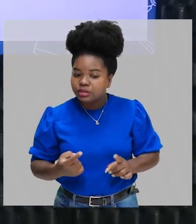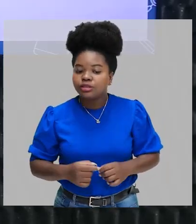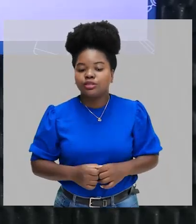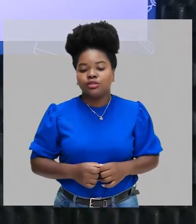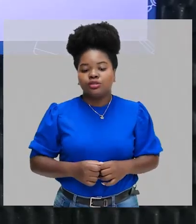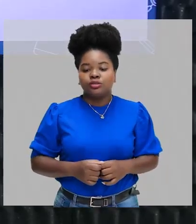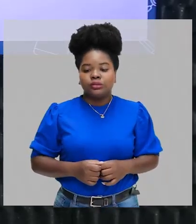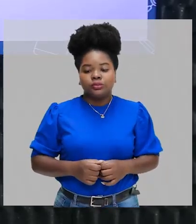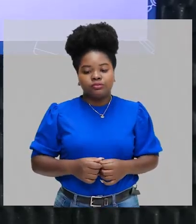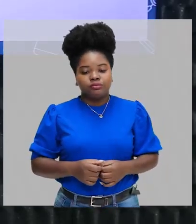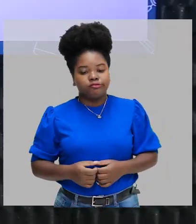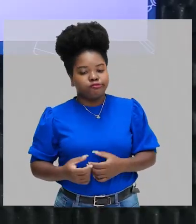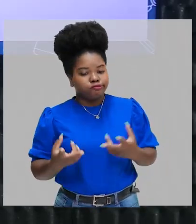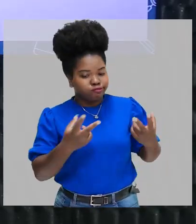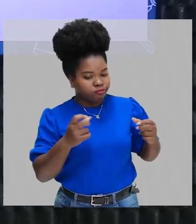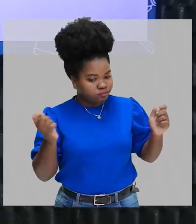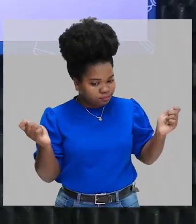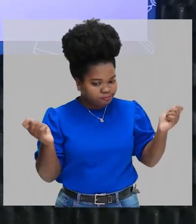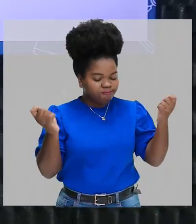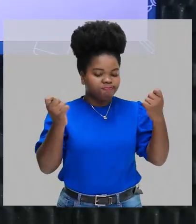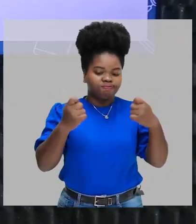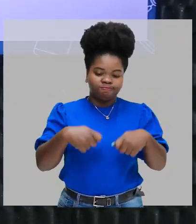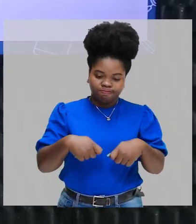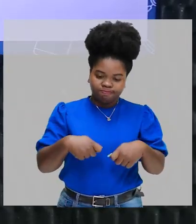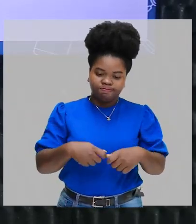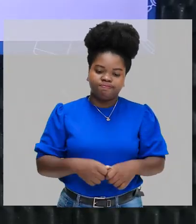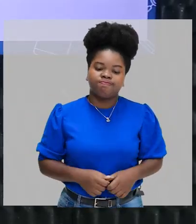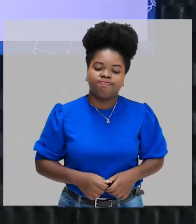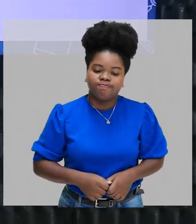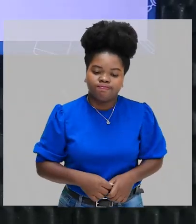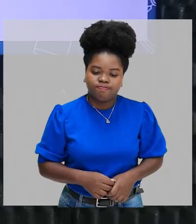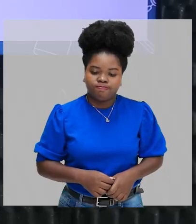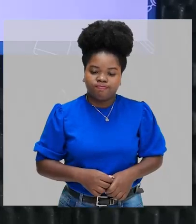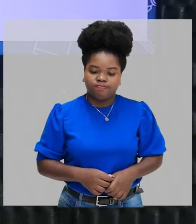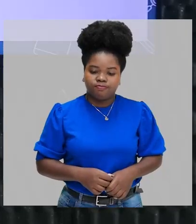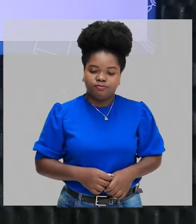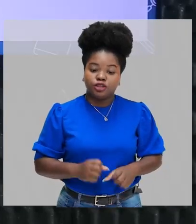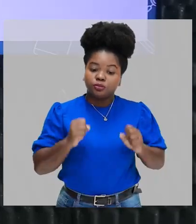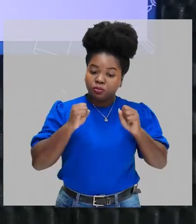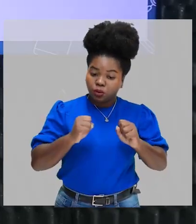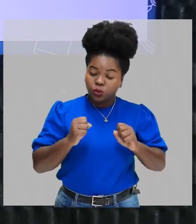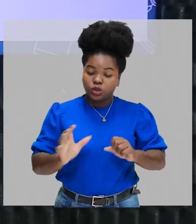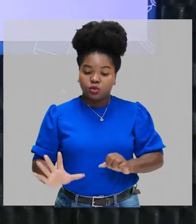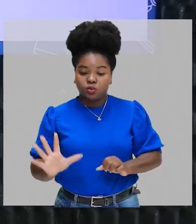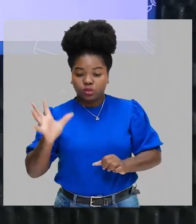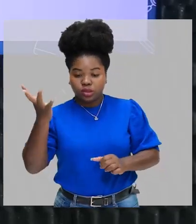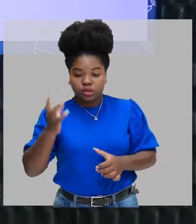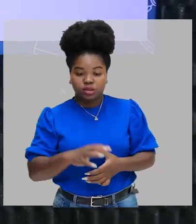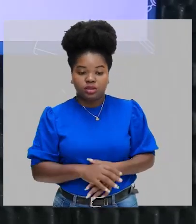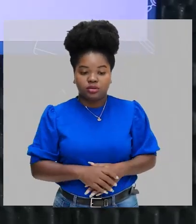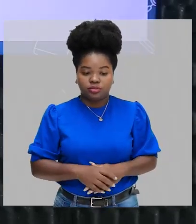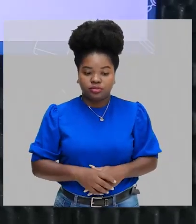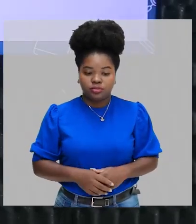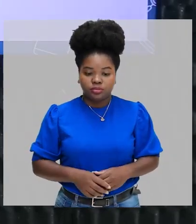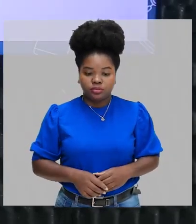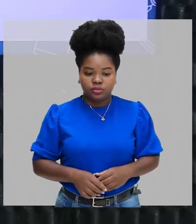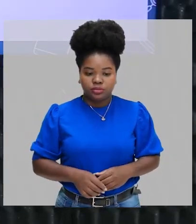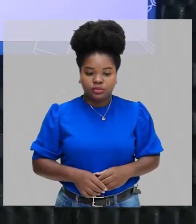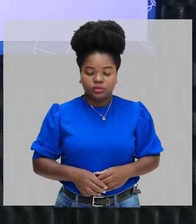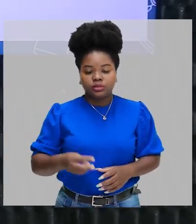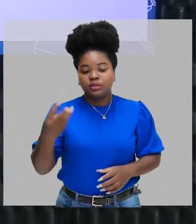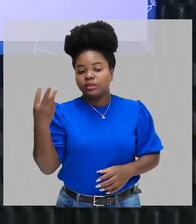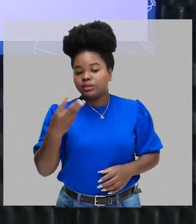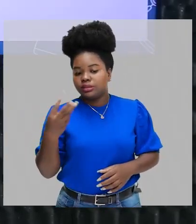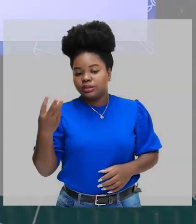tratando como possibilidade. Está percebendo que é uma possibilidade, não uma certeza ainda, pelo menos. Ok?